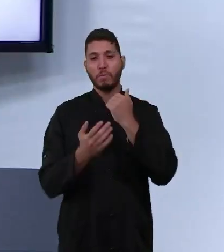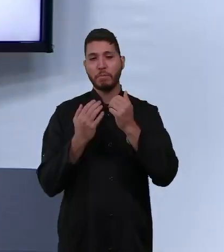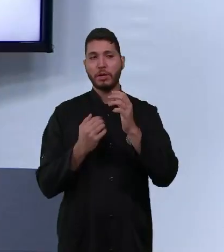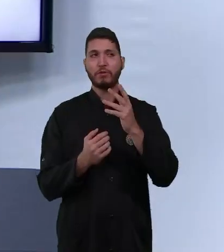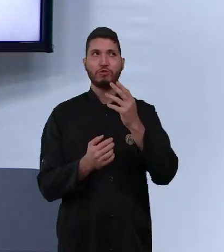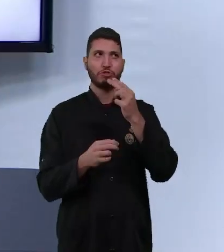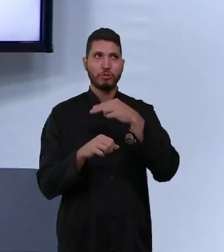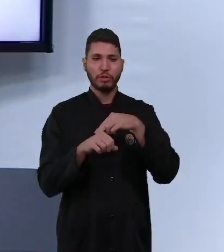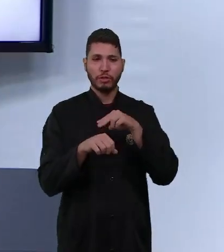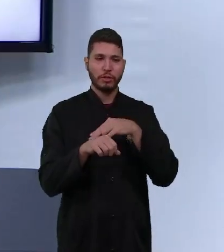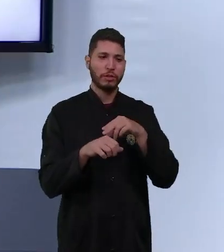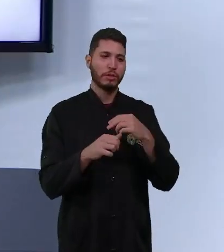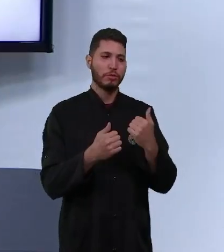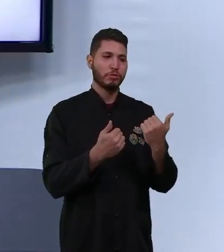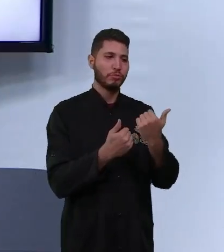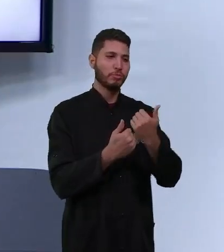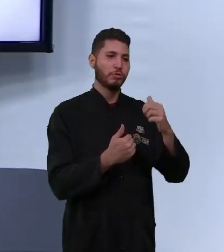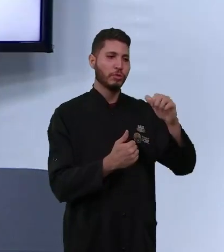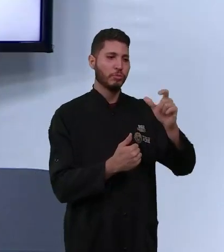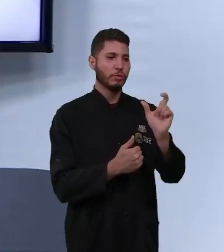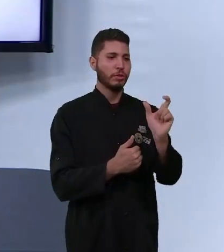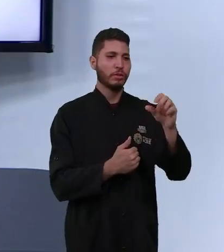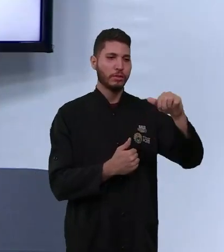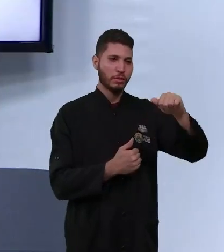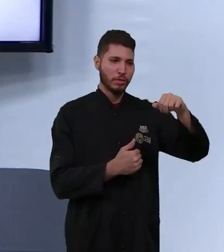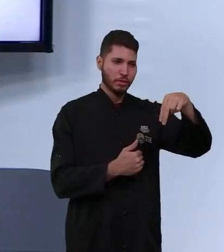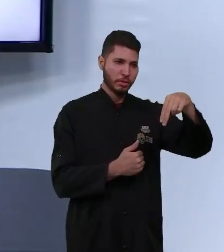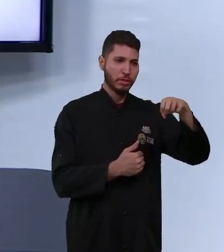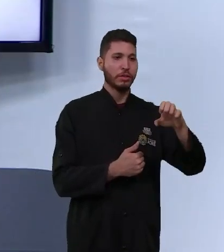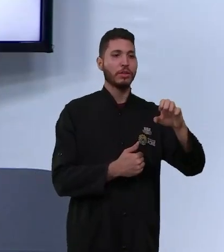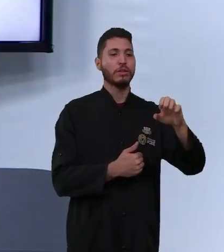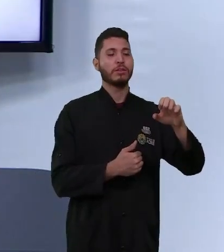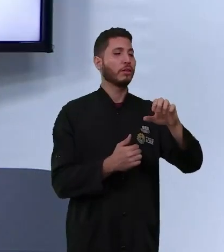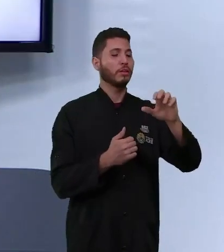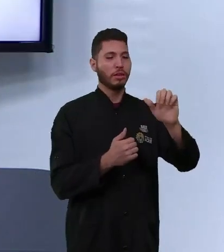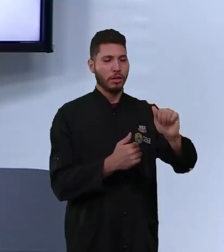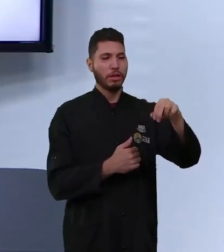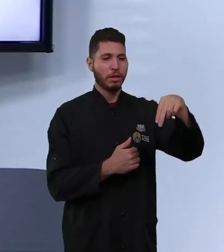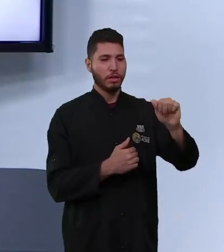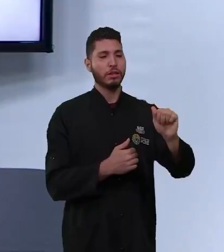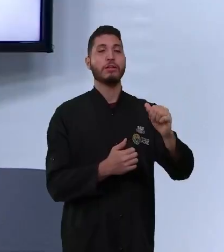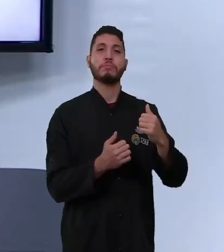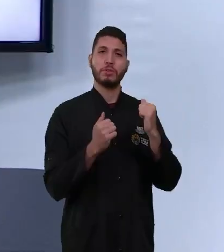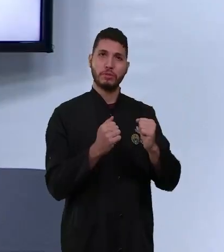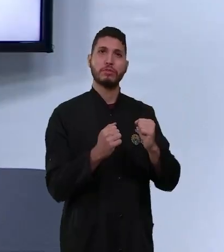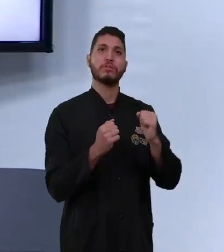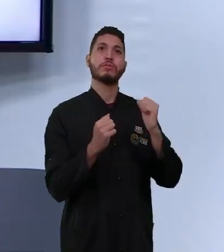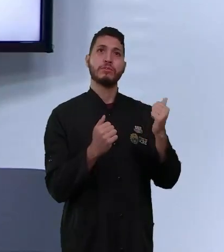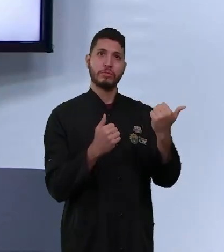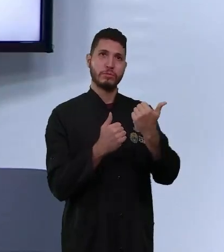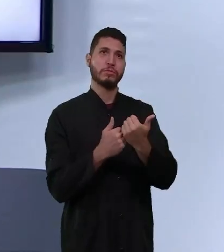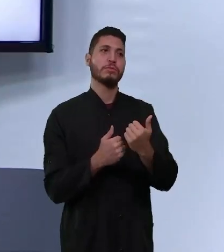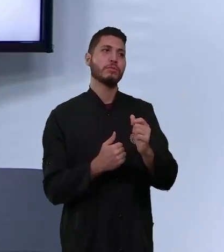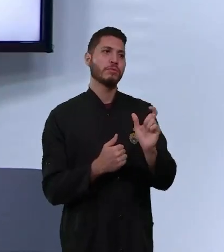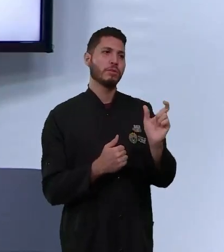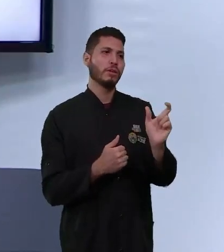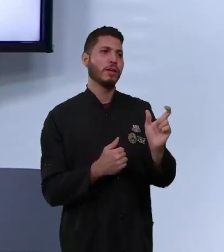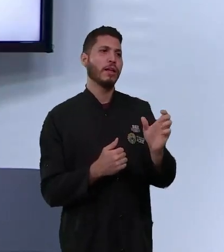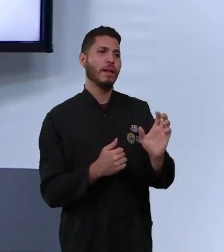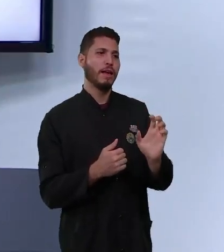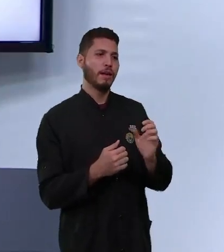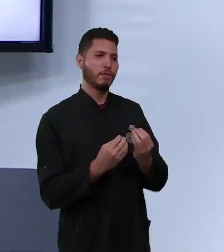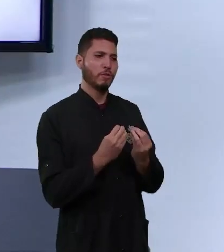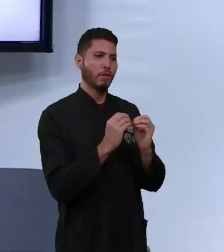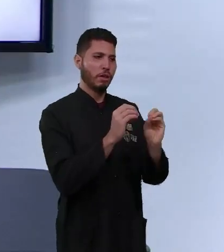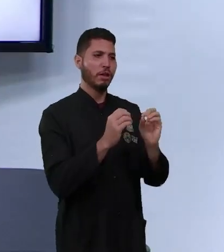Ana, eu posso utilizar o pronome pessoal. Ela comeu chocolate para substituir o substantivo, que é a